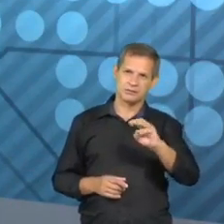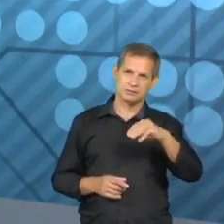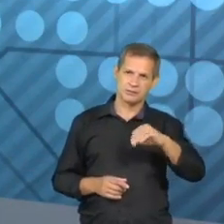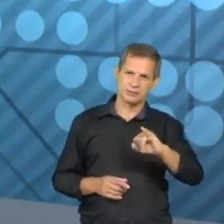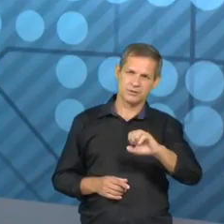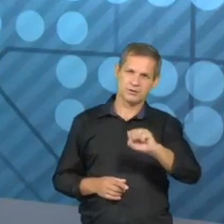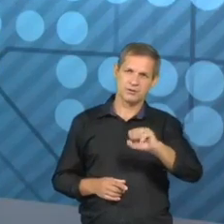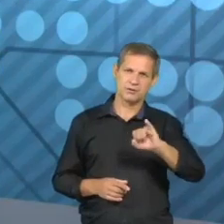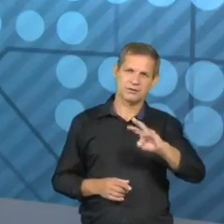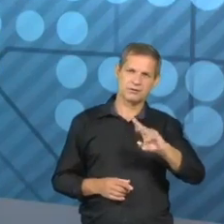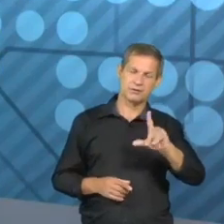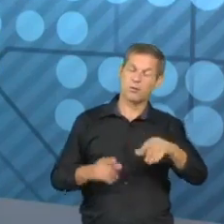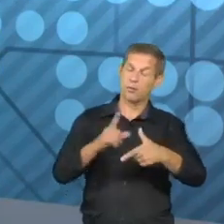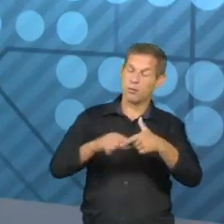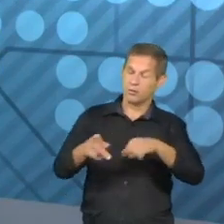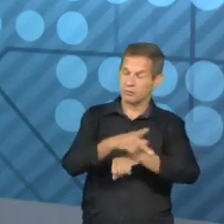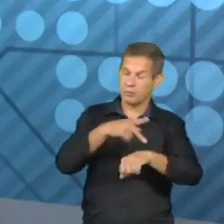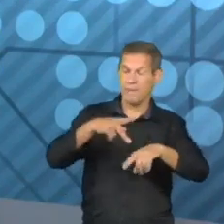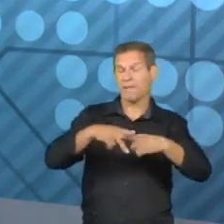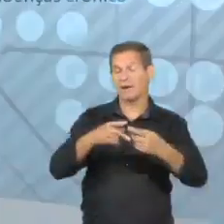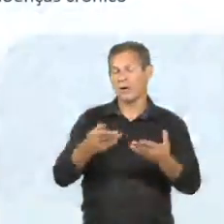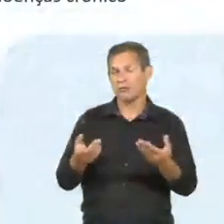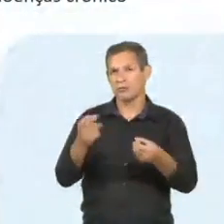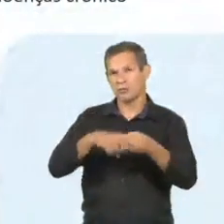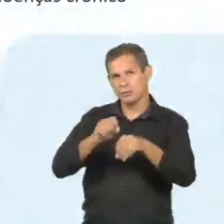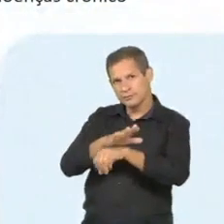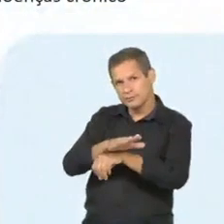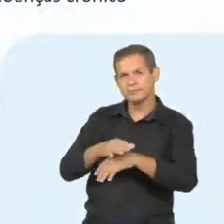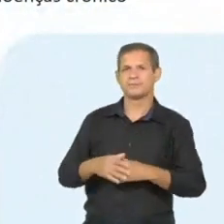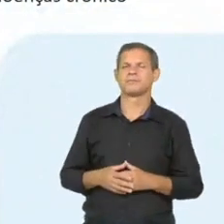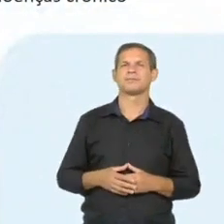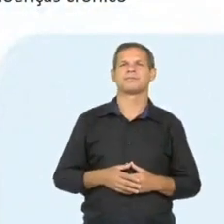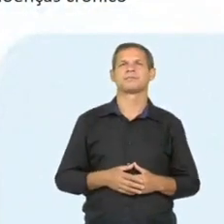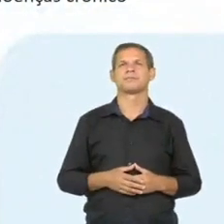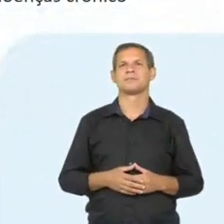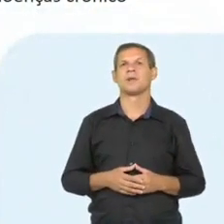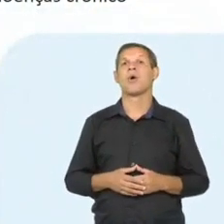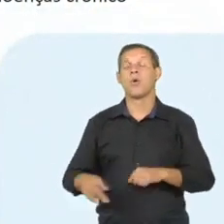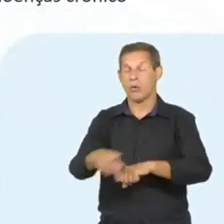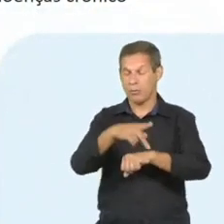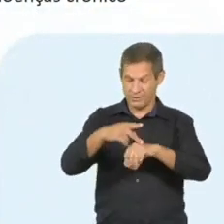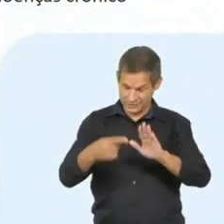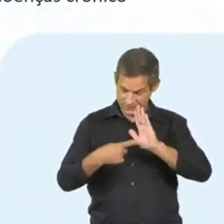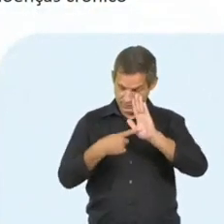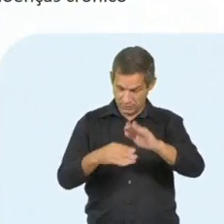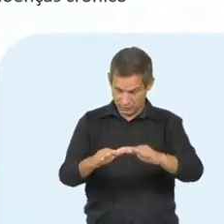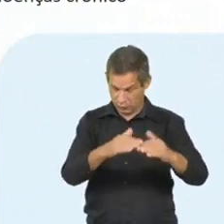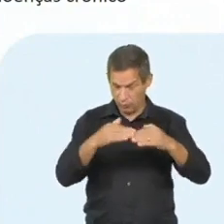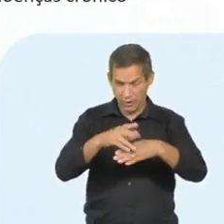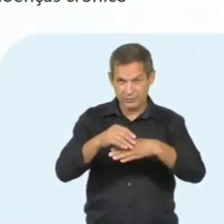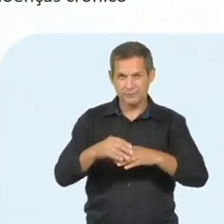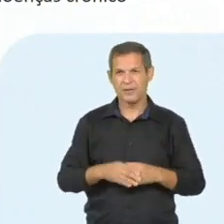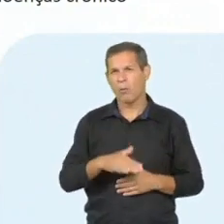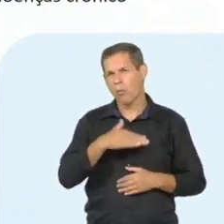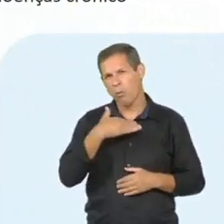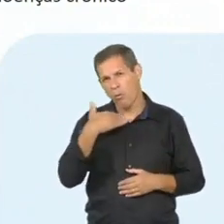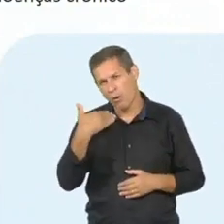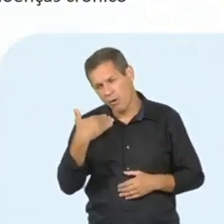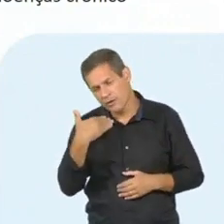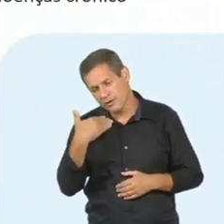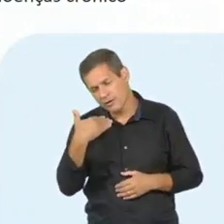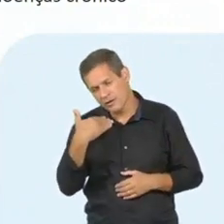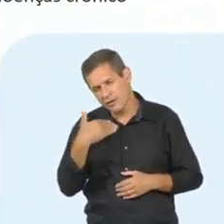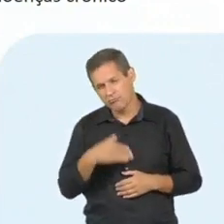esse problema aqui no país. Vamos seguindo, vamos ao quadro. Bom, o país apresenta o padrão de adoecimento e mortalidade de